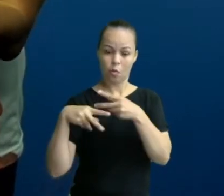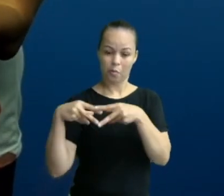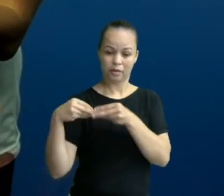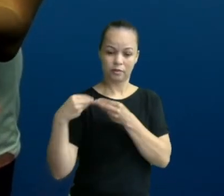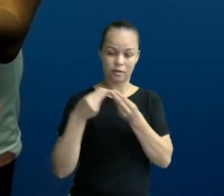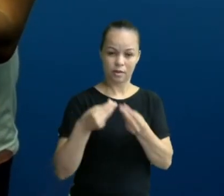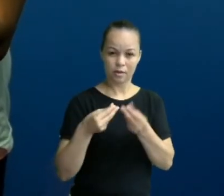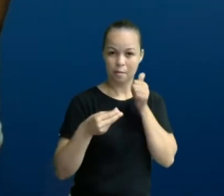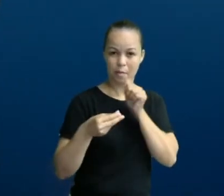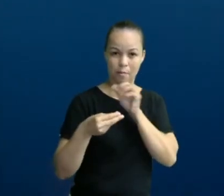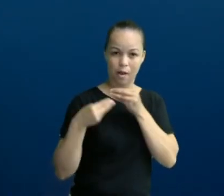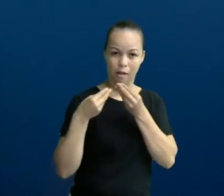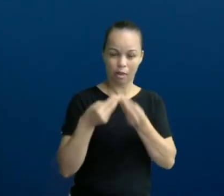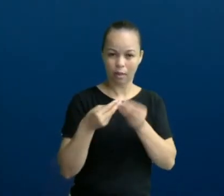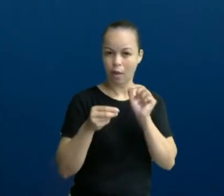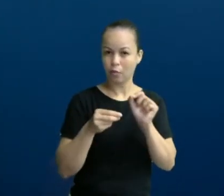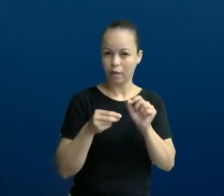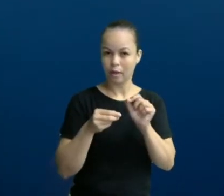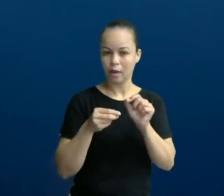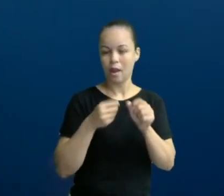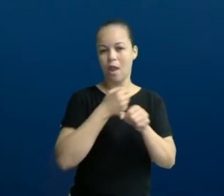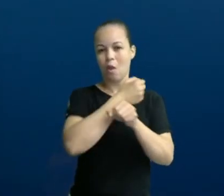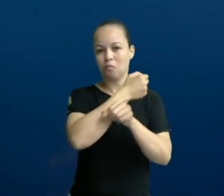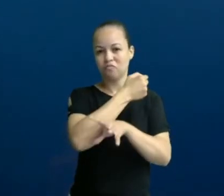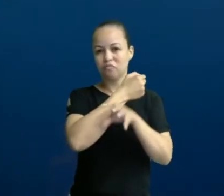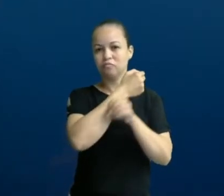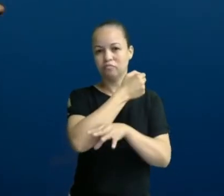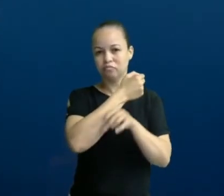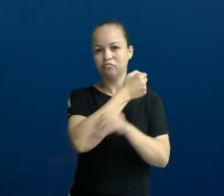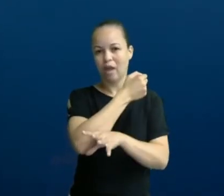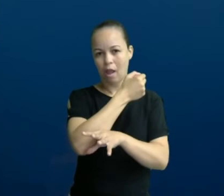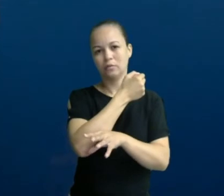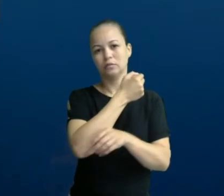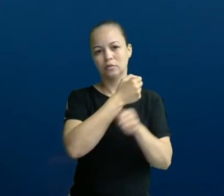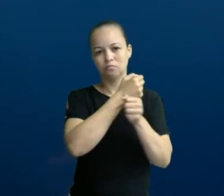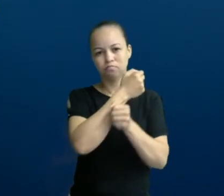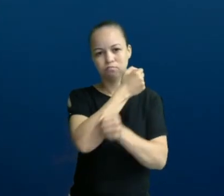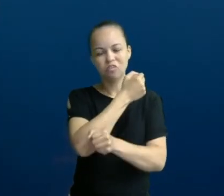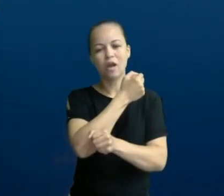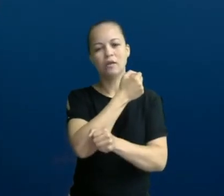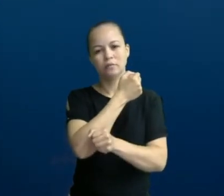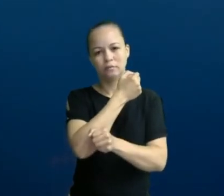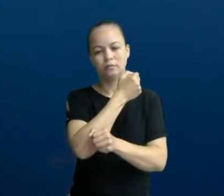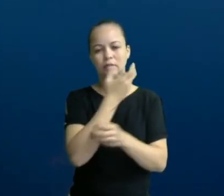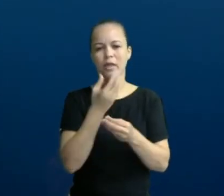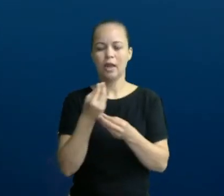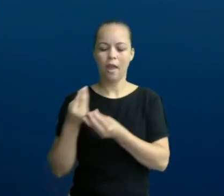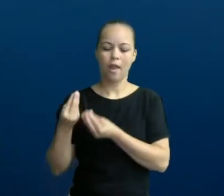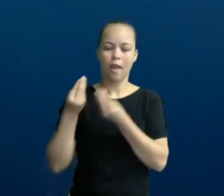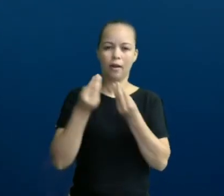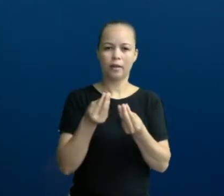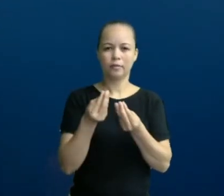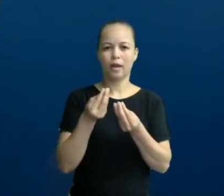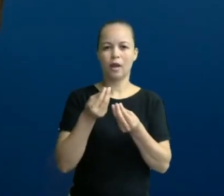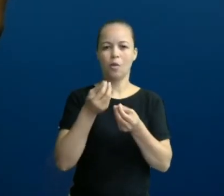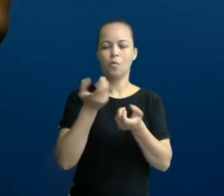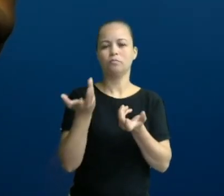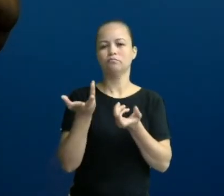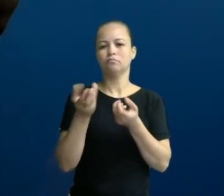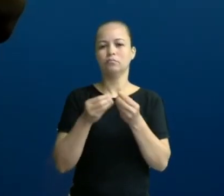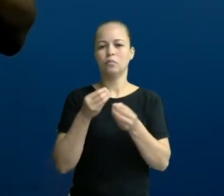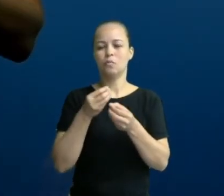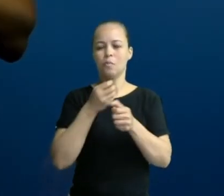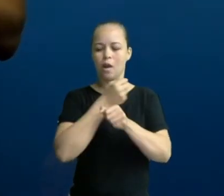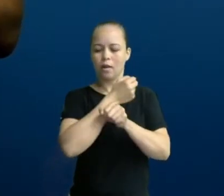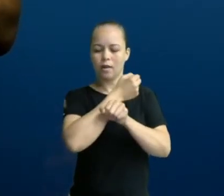É fezes. Ela dá uma... Perdão pela expressão que eu vou usar aqui, gente. Eu sei que não é tão fofo. Ela dá, literalmente, uma cagadinha